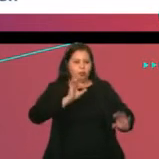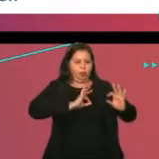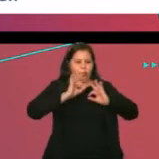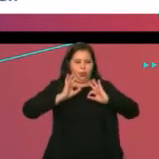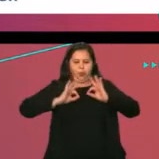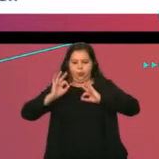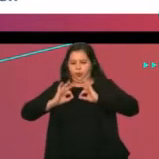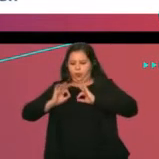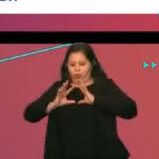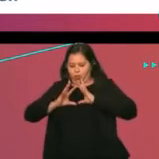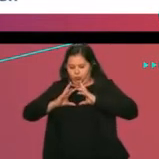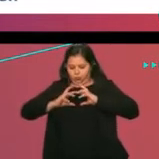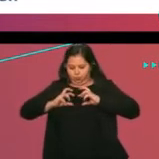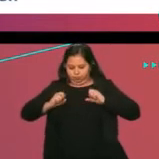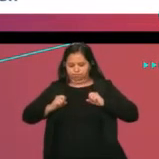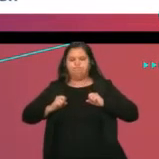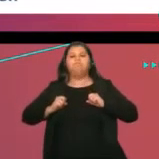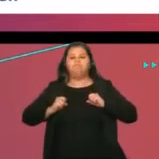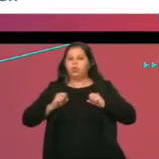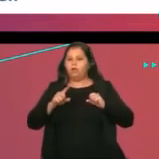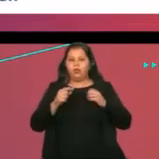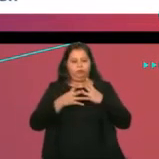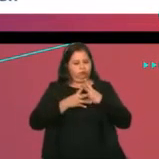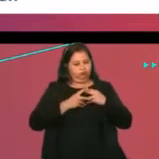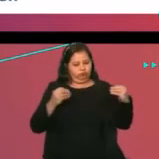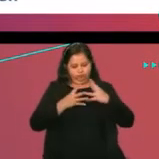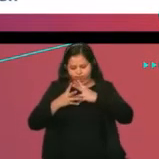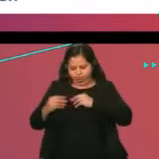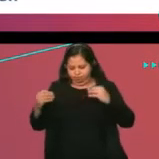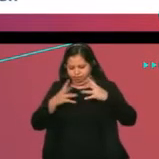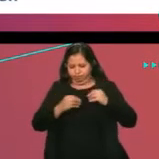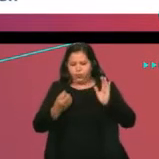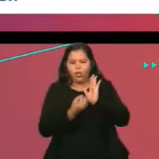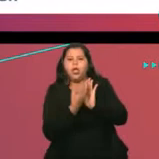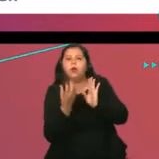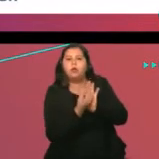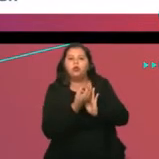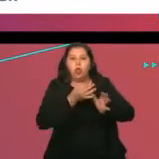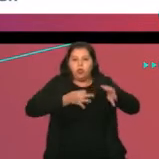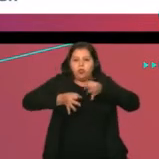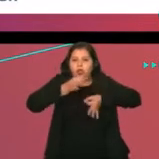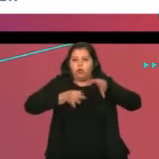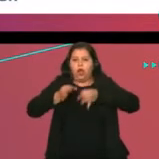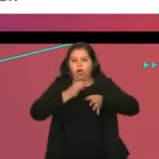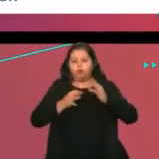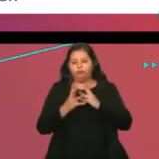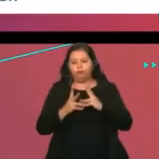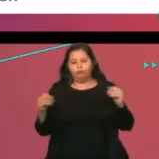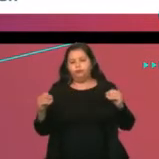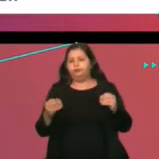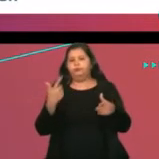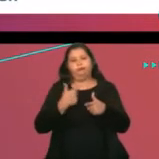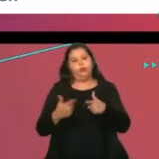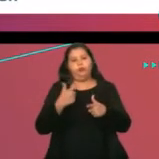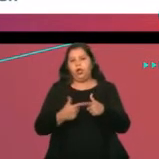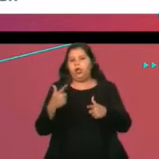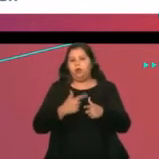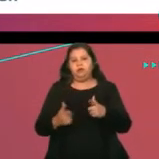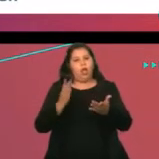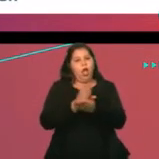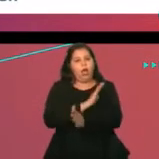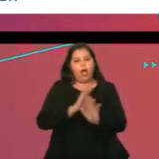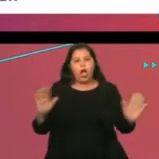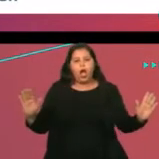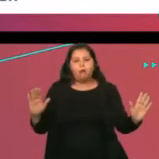livre você vai destruir a telomerase E aí a sua reprodução celular vai ser problemática eu falei para